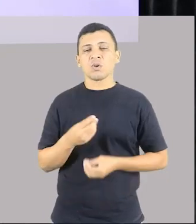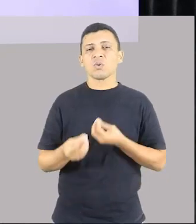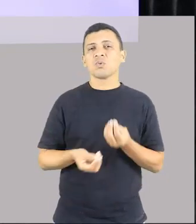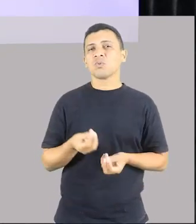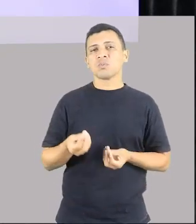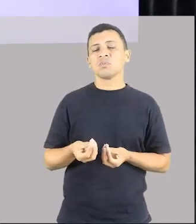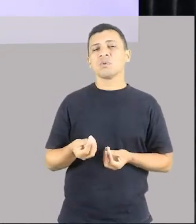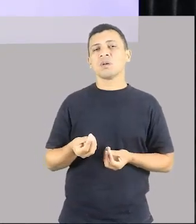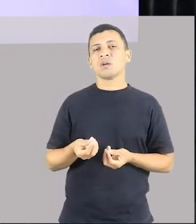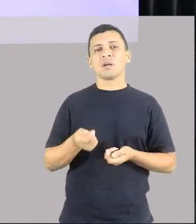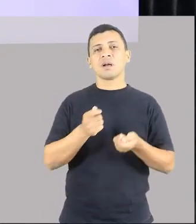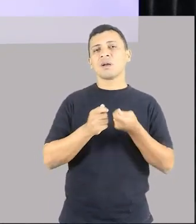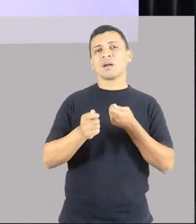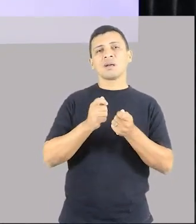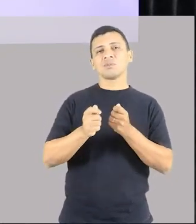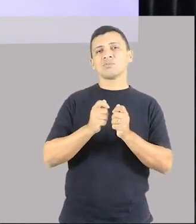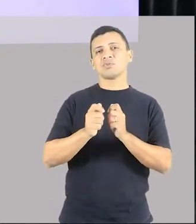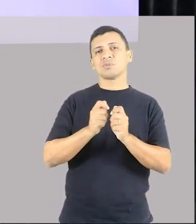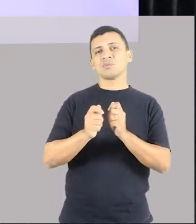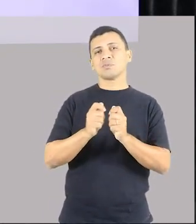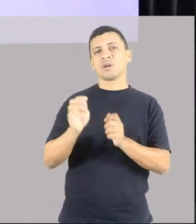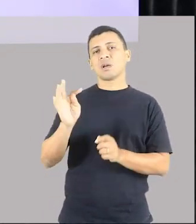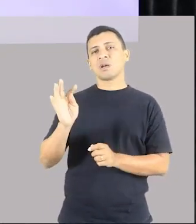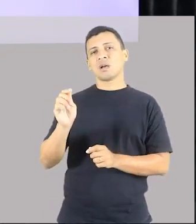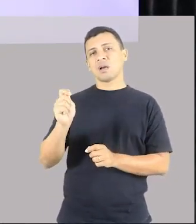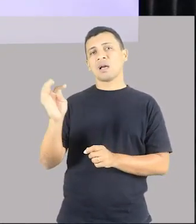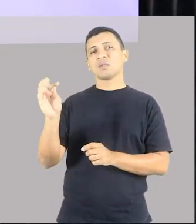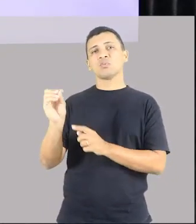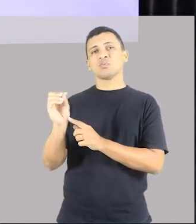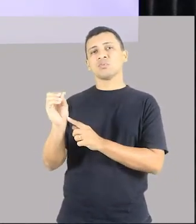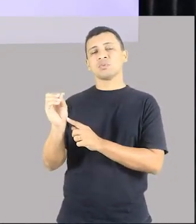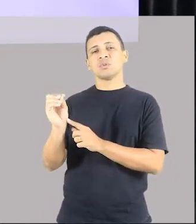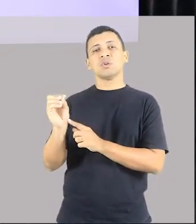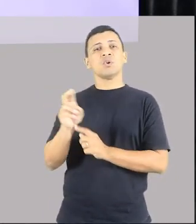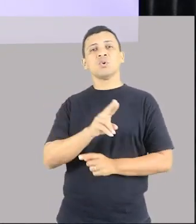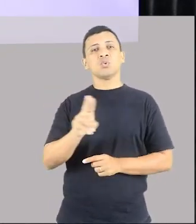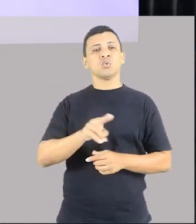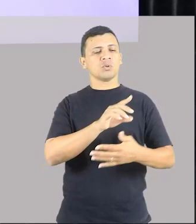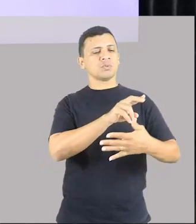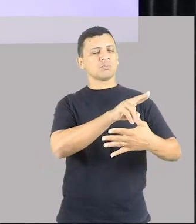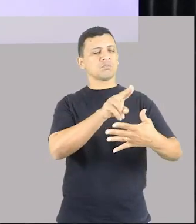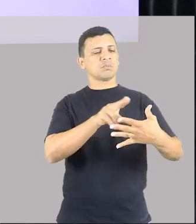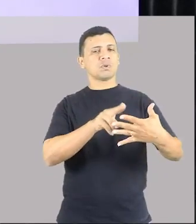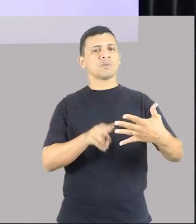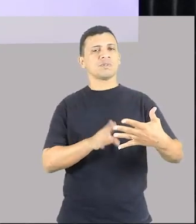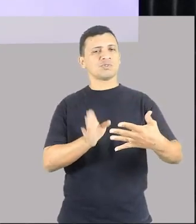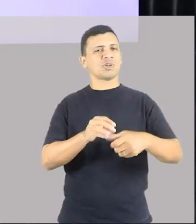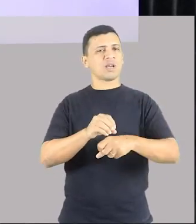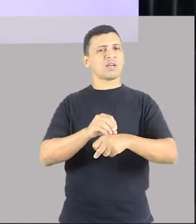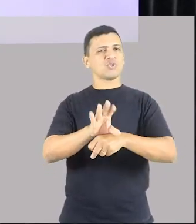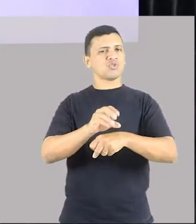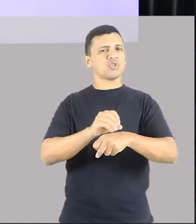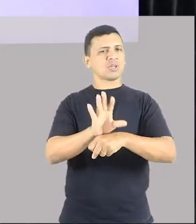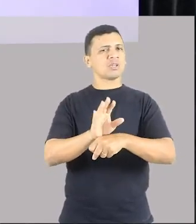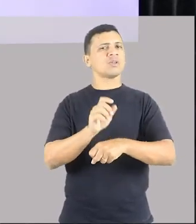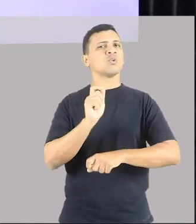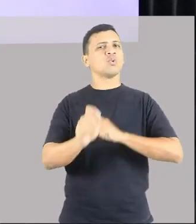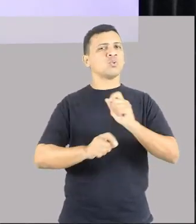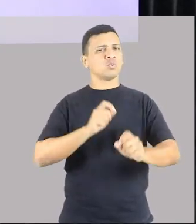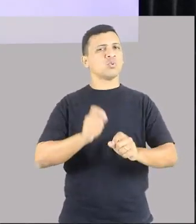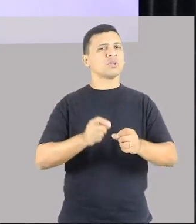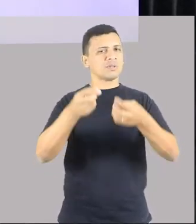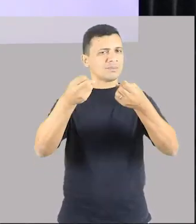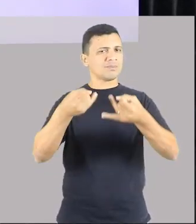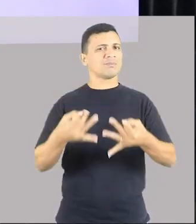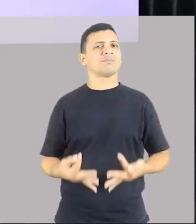atos administrativos, o próprio termo, o próprio nome da espécie já vai nos dar uma dica sobre o que está se querendo